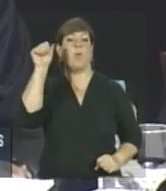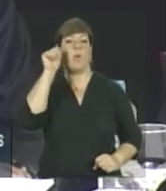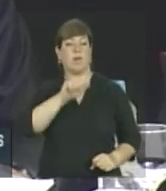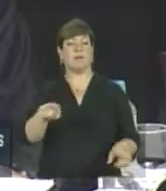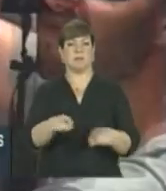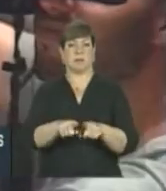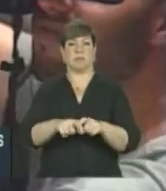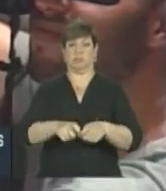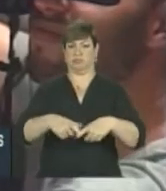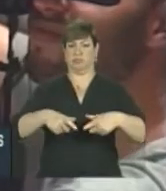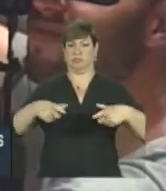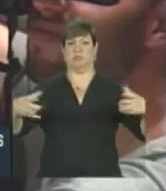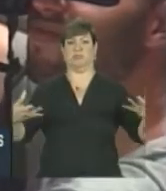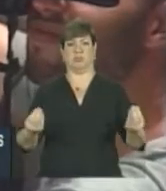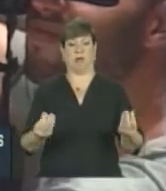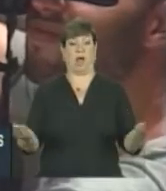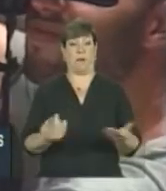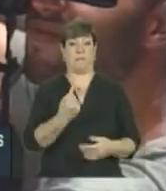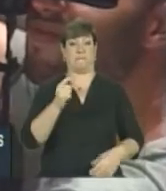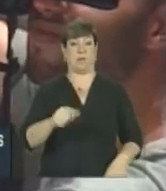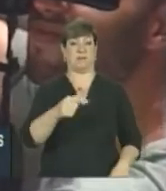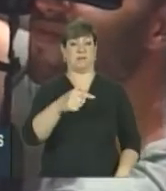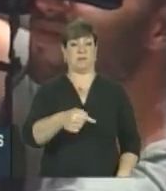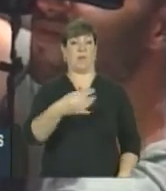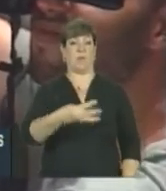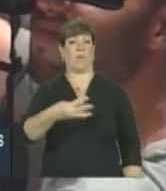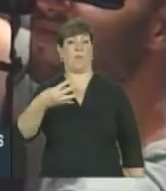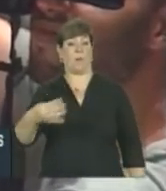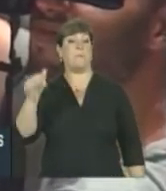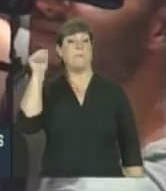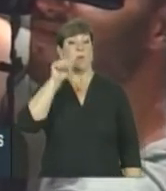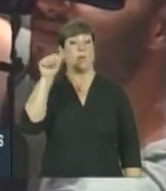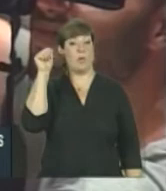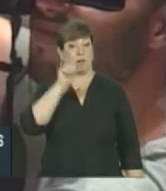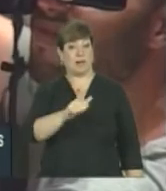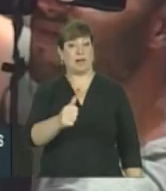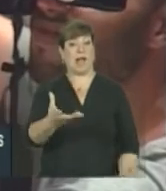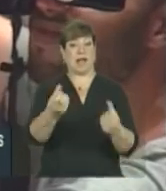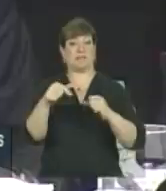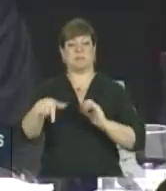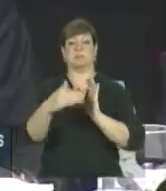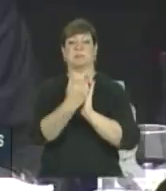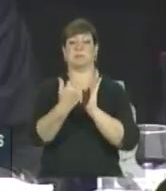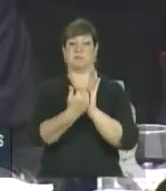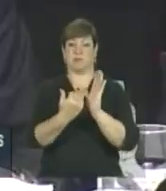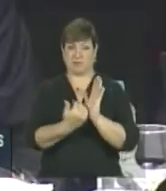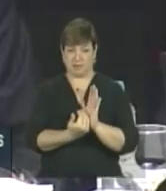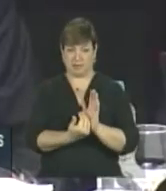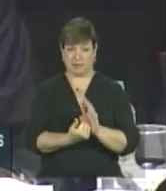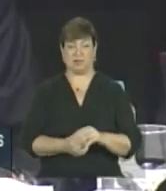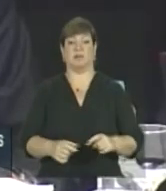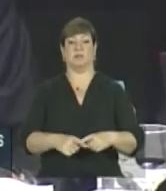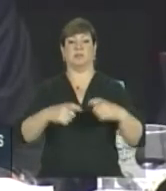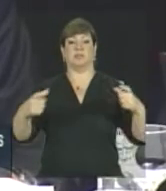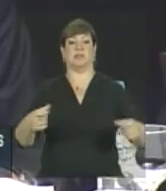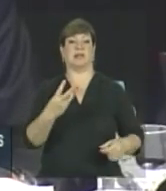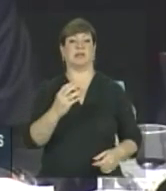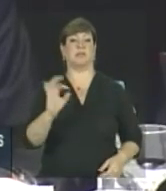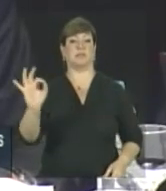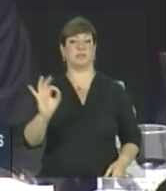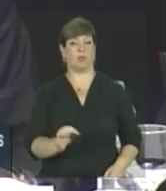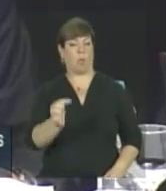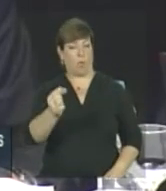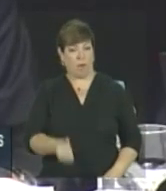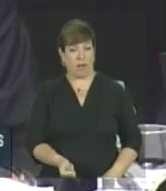cresceu substancialmente, agora são 1.744 mulheres agraciadas, um crescimento de 30%